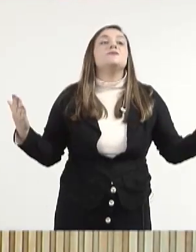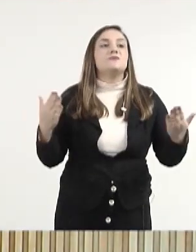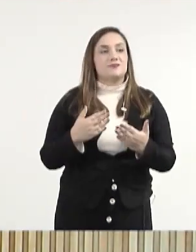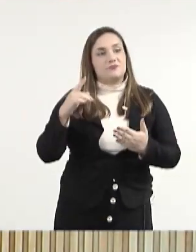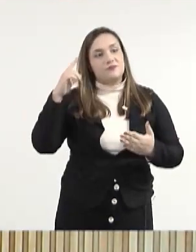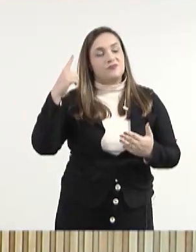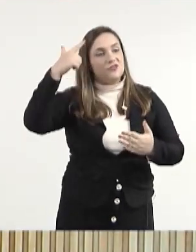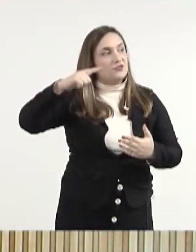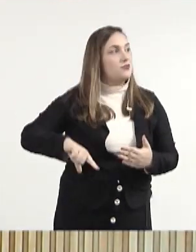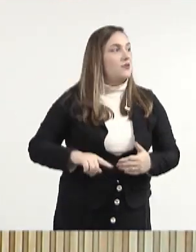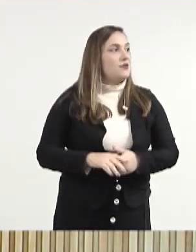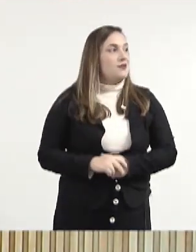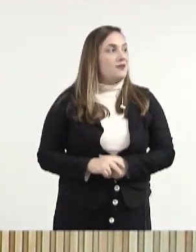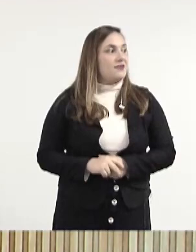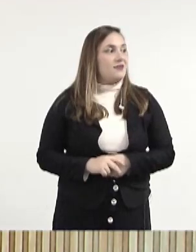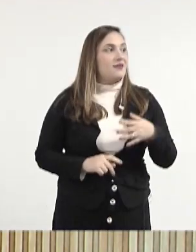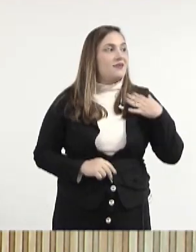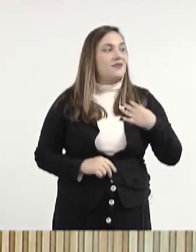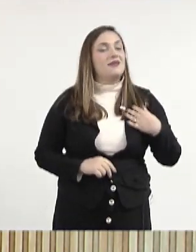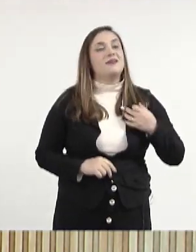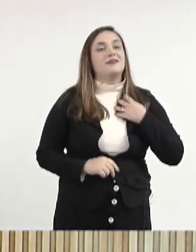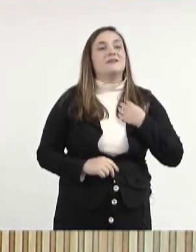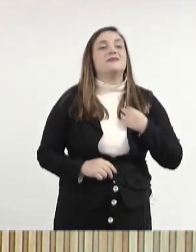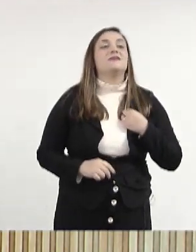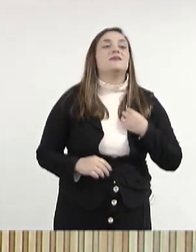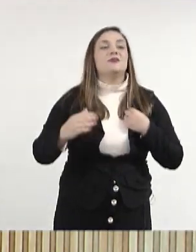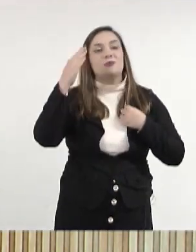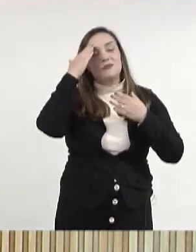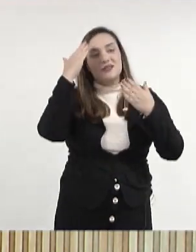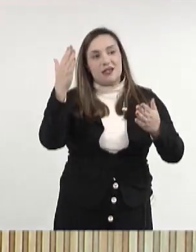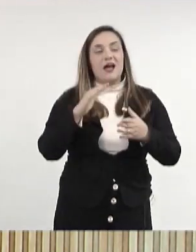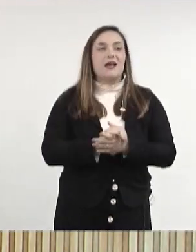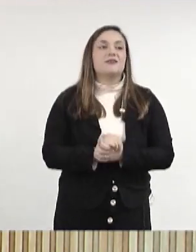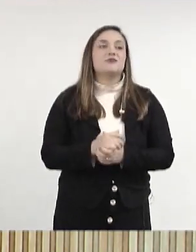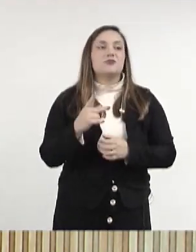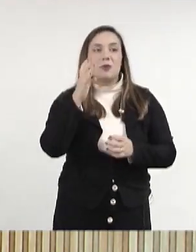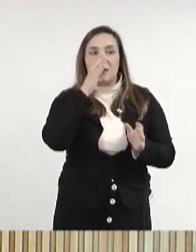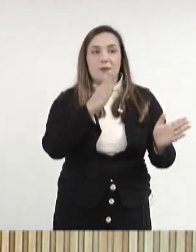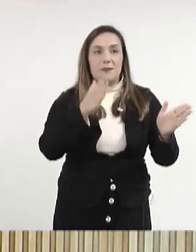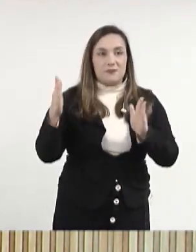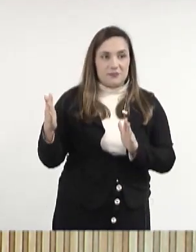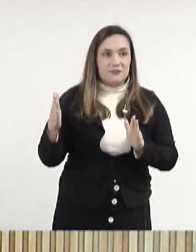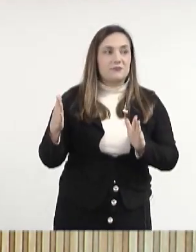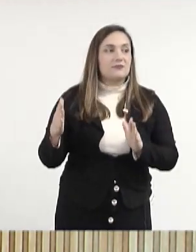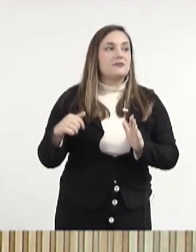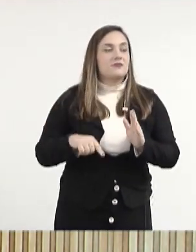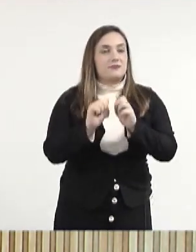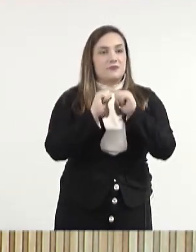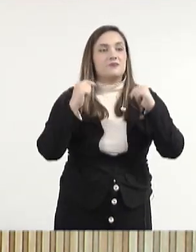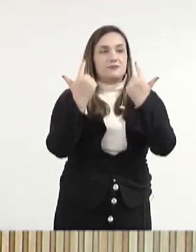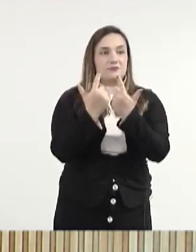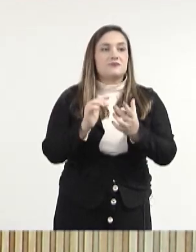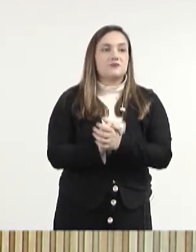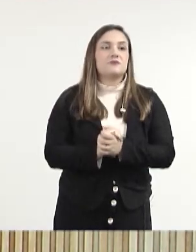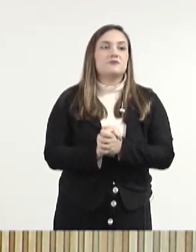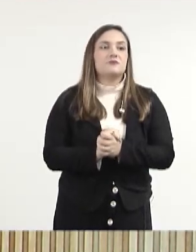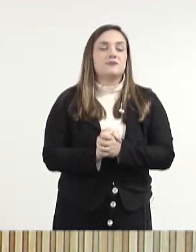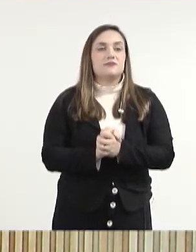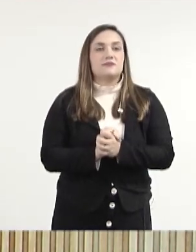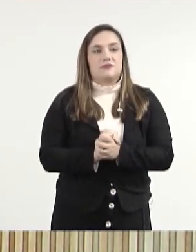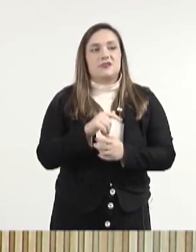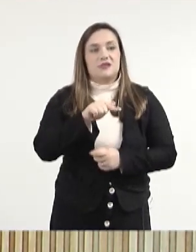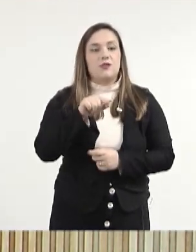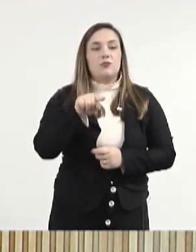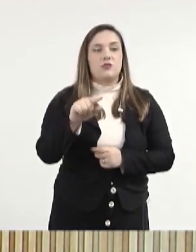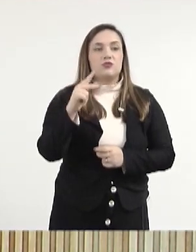Mais uma vez, muito bom dia para você e obrigado pela sua audiência, seja pelo nosso canal no YouTube, o Assembleia Legislativa de MS, pelo canal